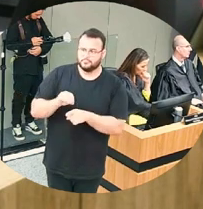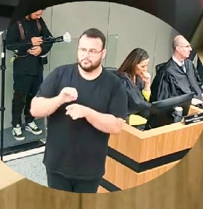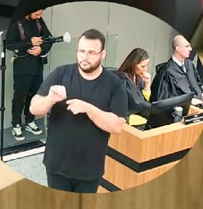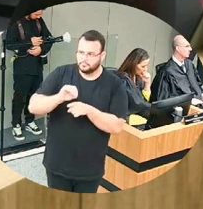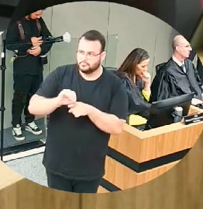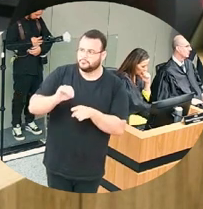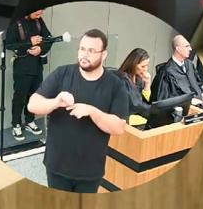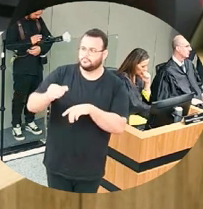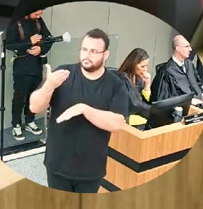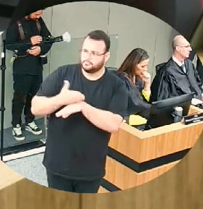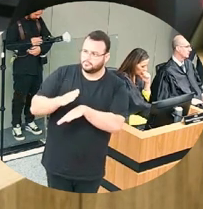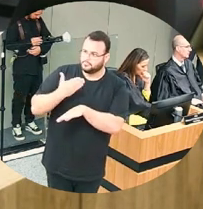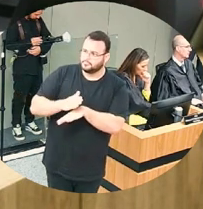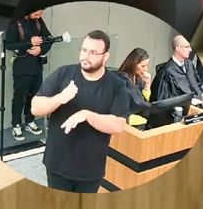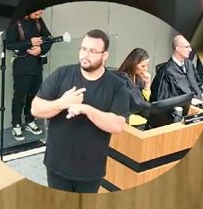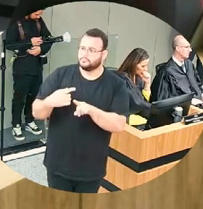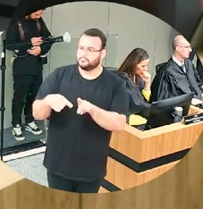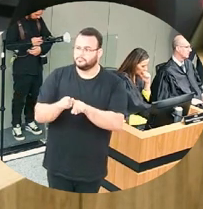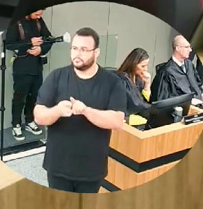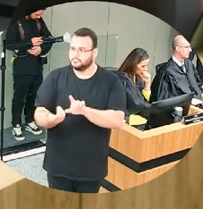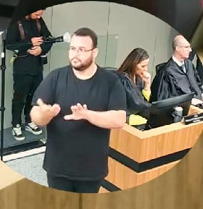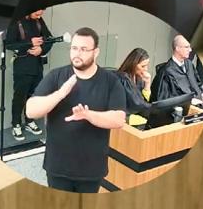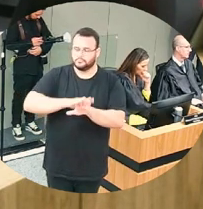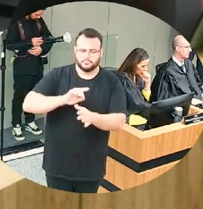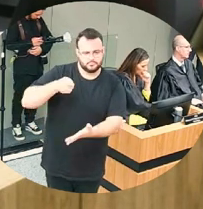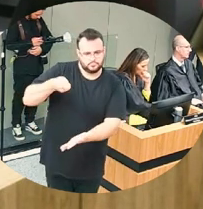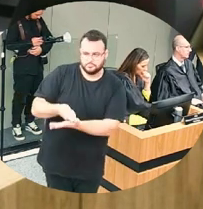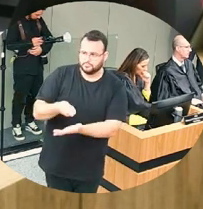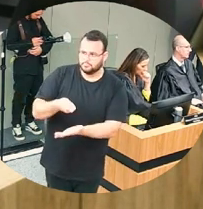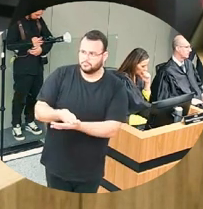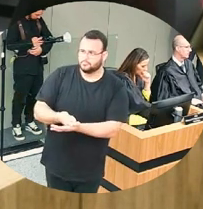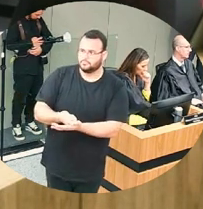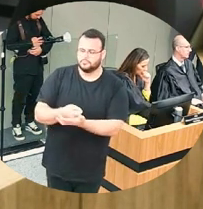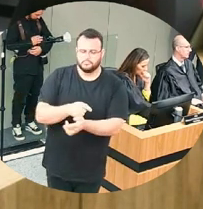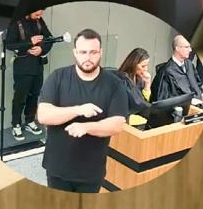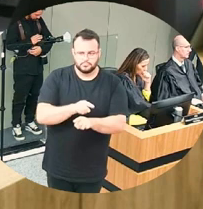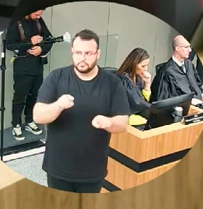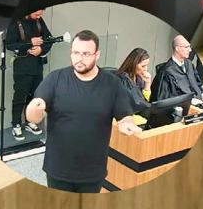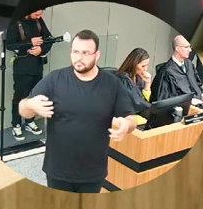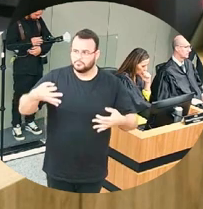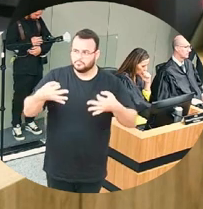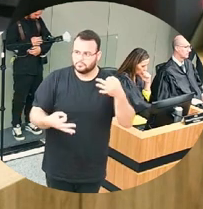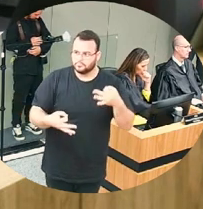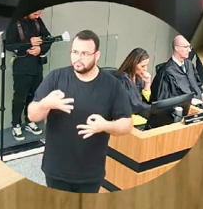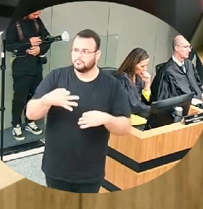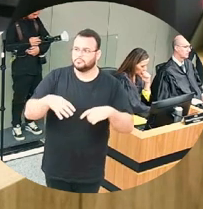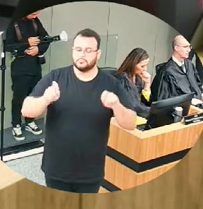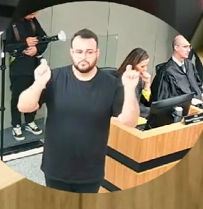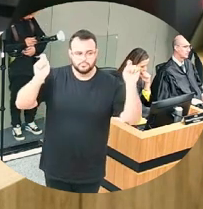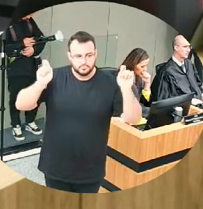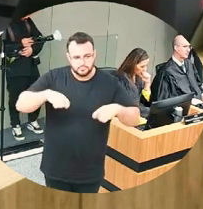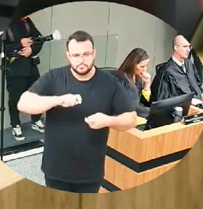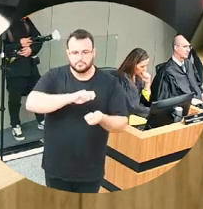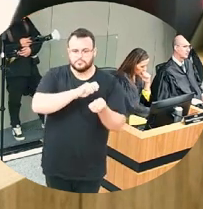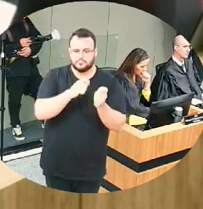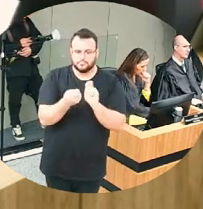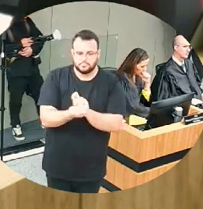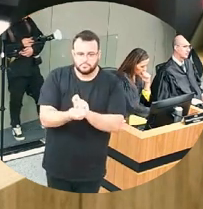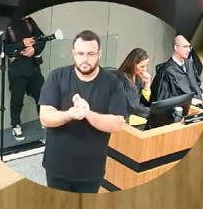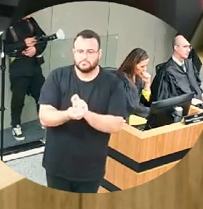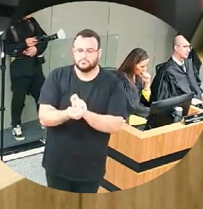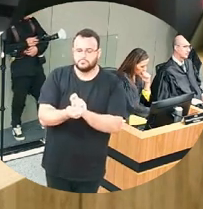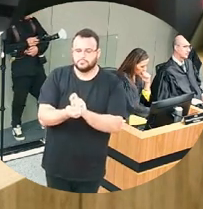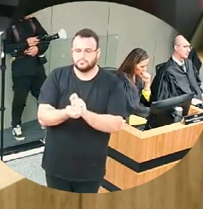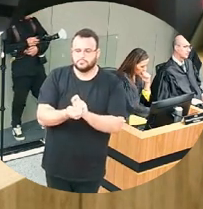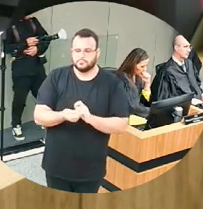e práticas e por outro lado cobrar para que a prestação jurisdicional ocorra de forma adequada e de acordo